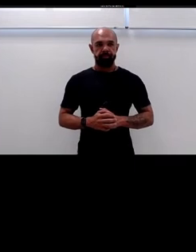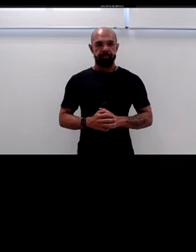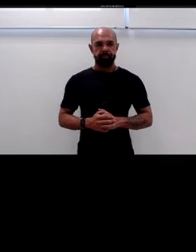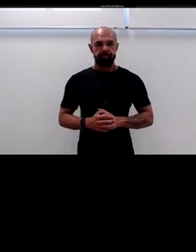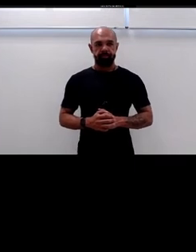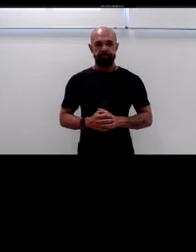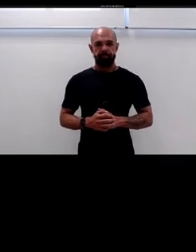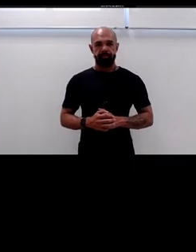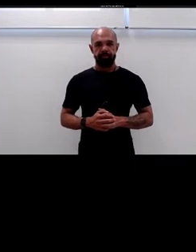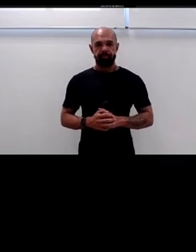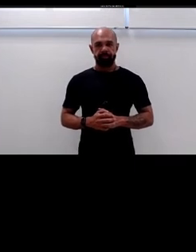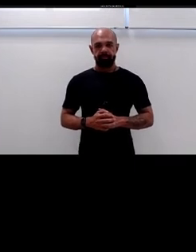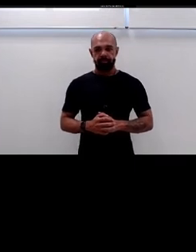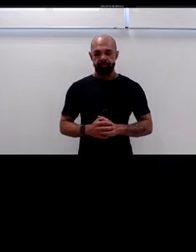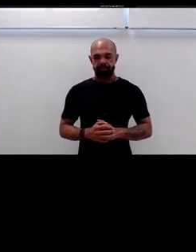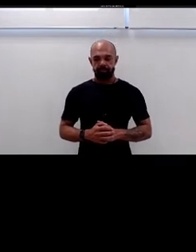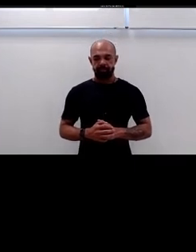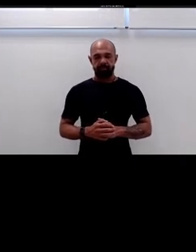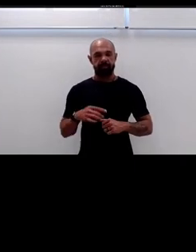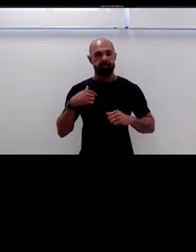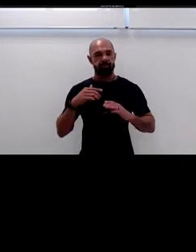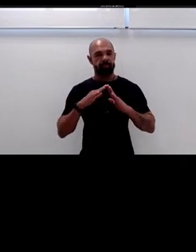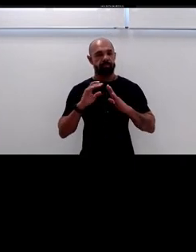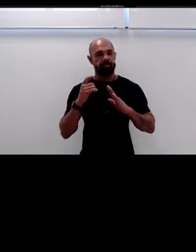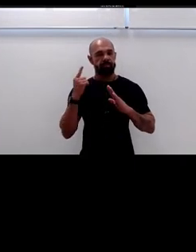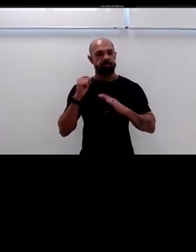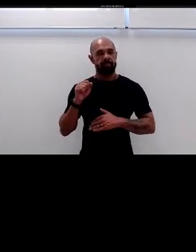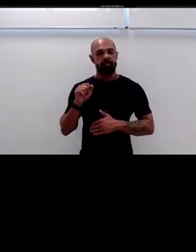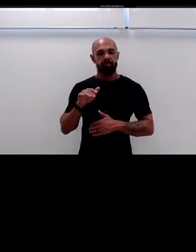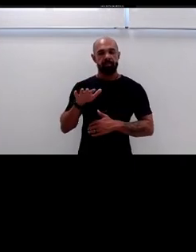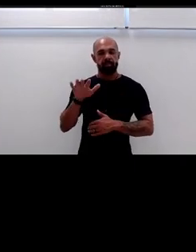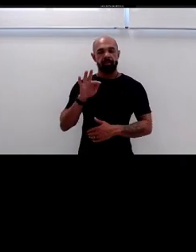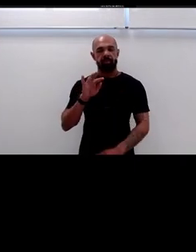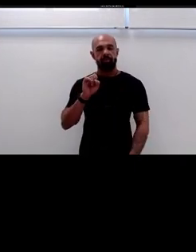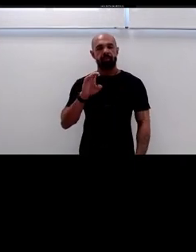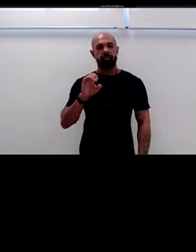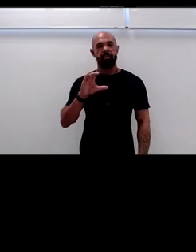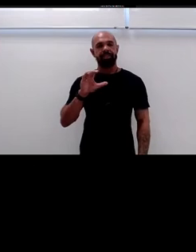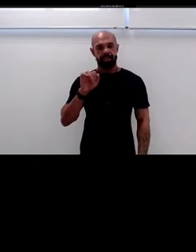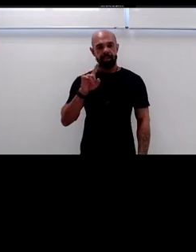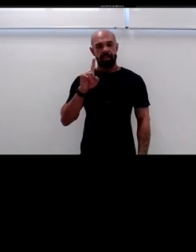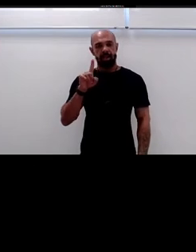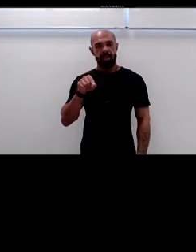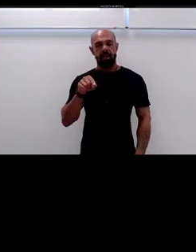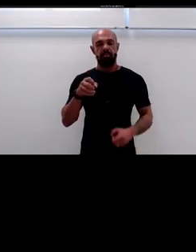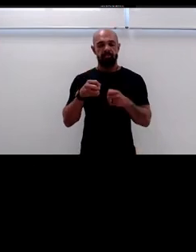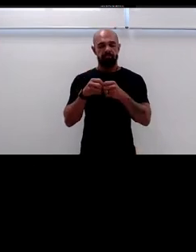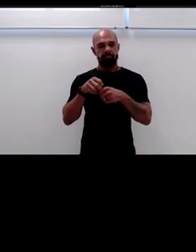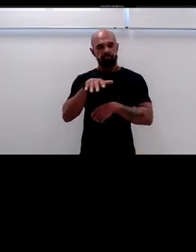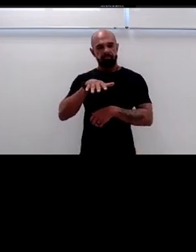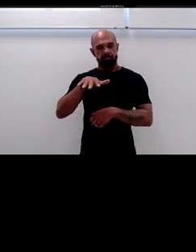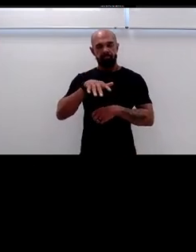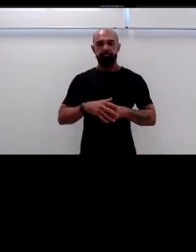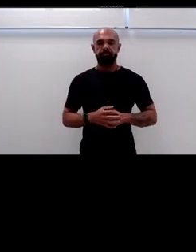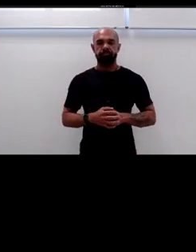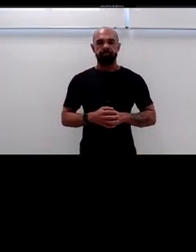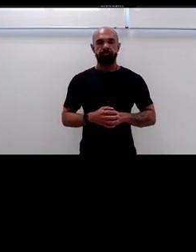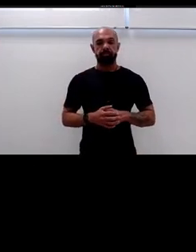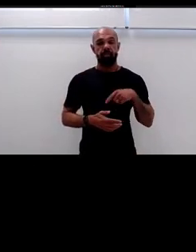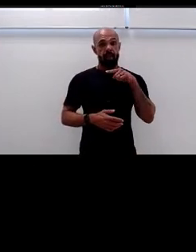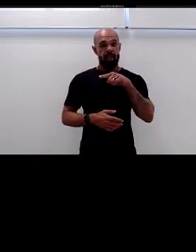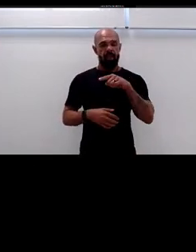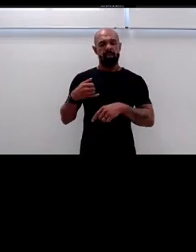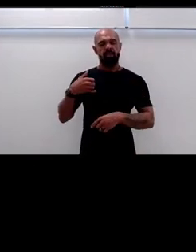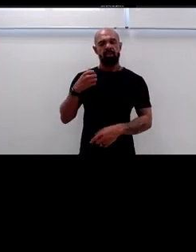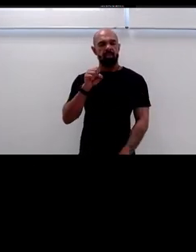apareceu. Eu morava numa comunidade no Fonseca, né, que é na Vila Ipiranga, e ali, a partir dos 8 anos,